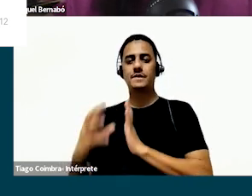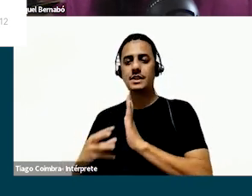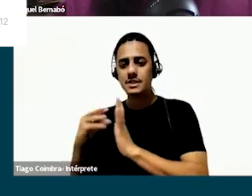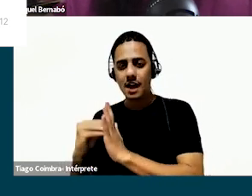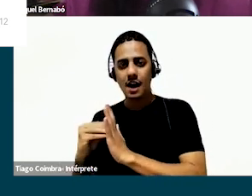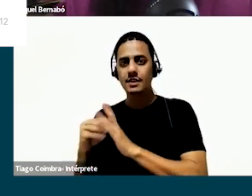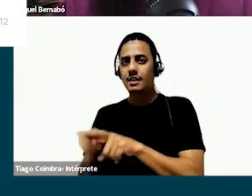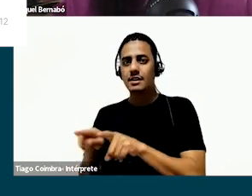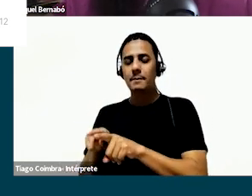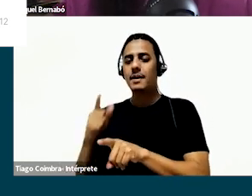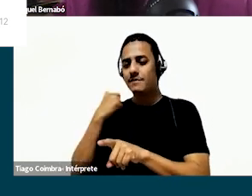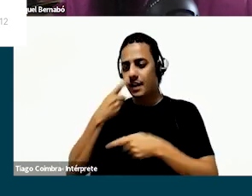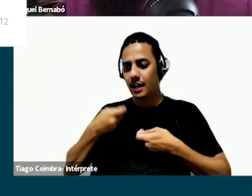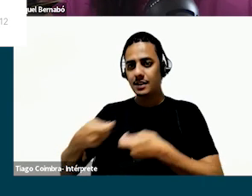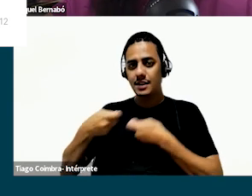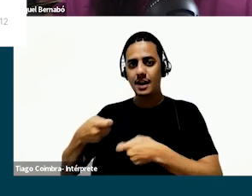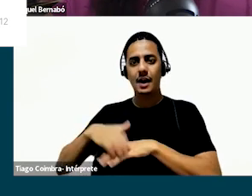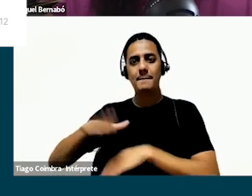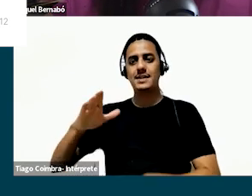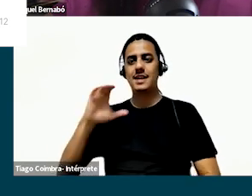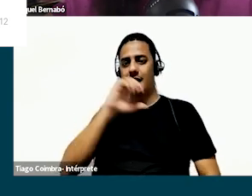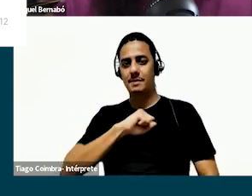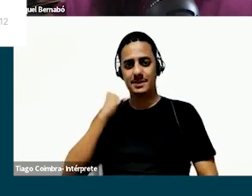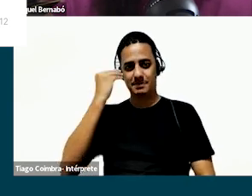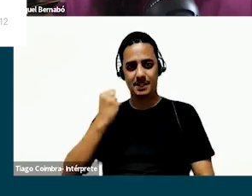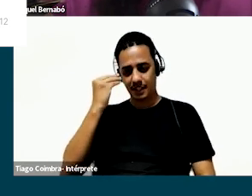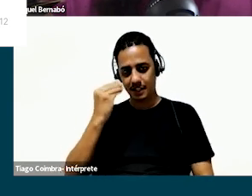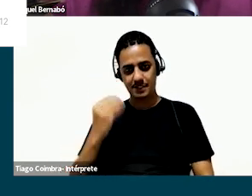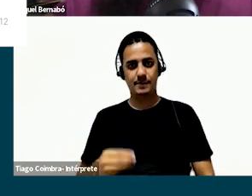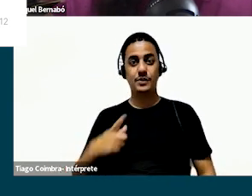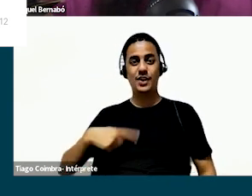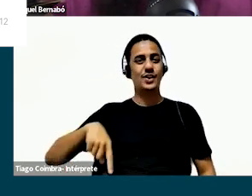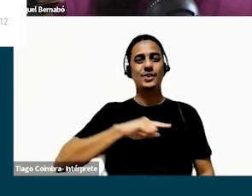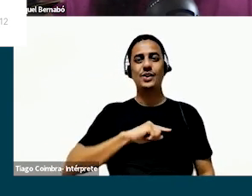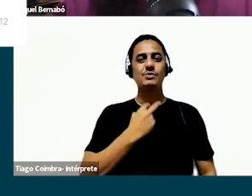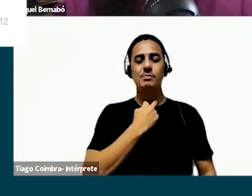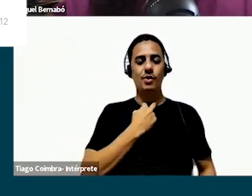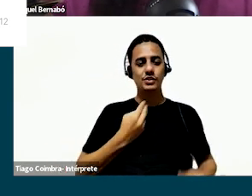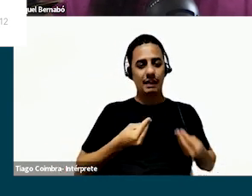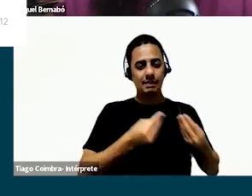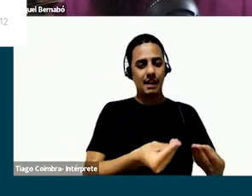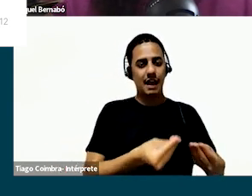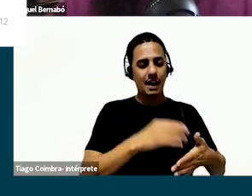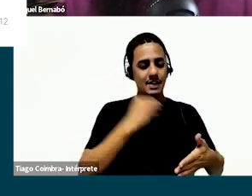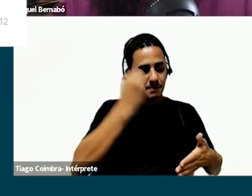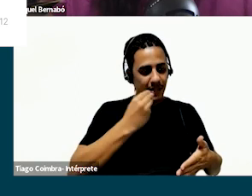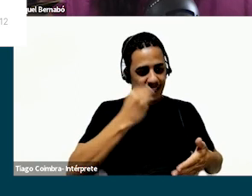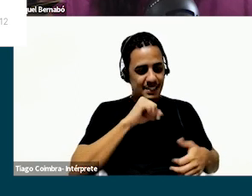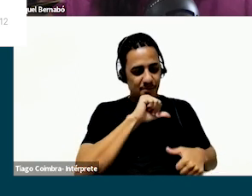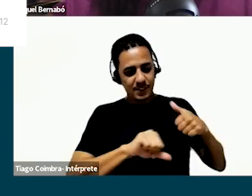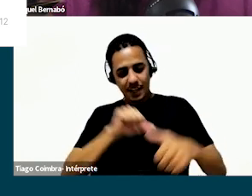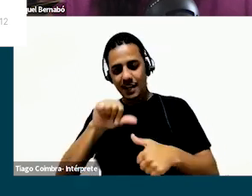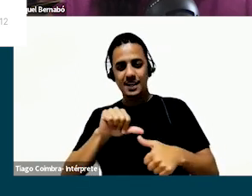os estudos, e as designers ficavam responsáveis por desenhar e entregar as melhores experiências possíveis. A gente não precisa e nem deve delegar